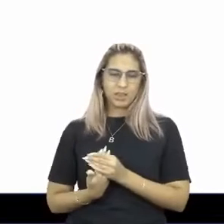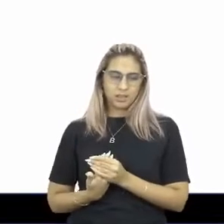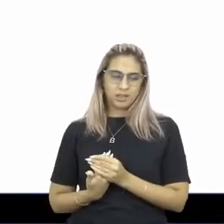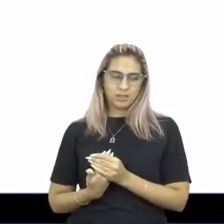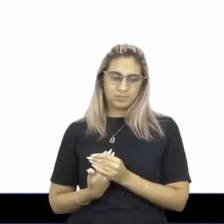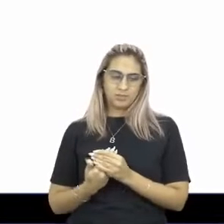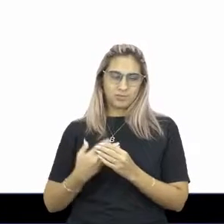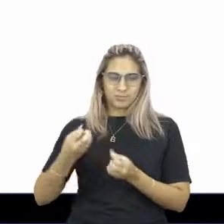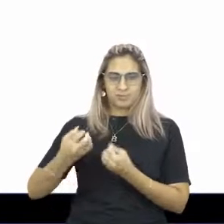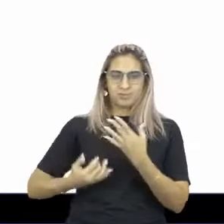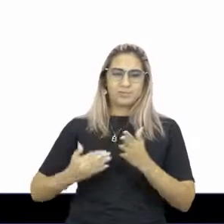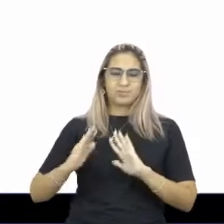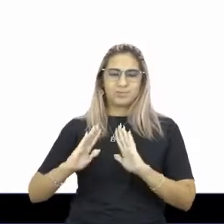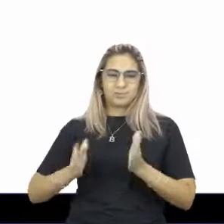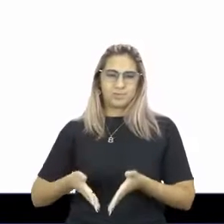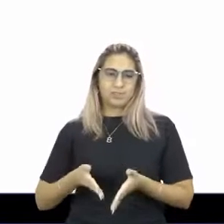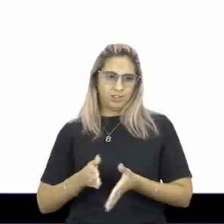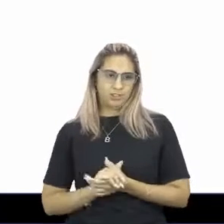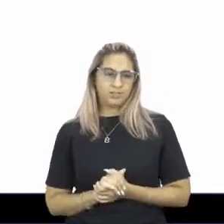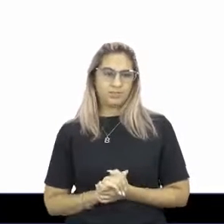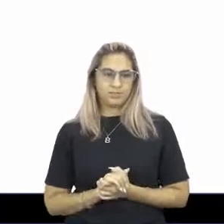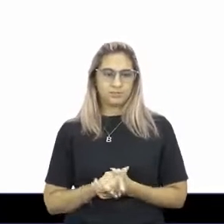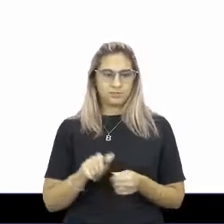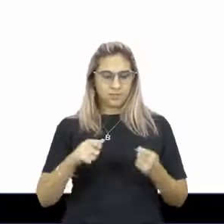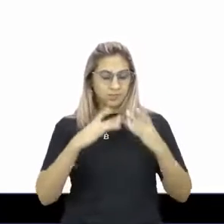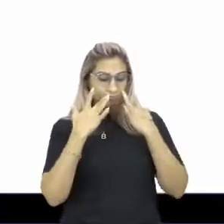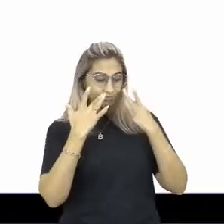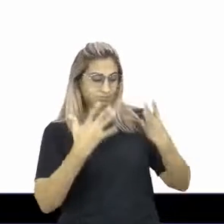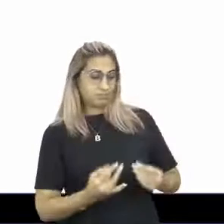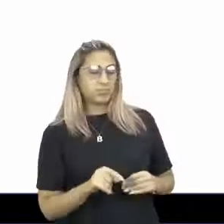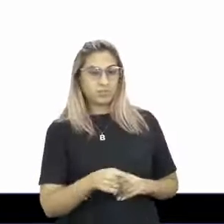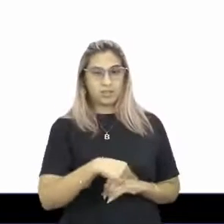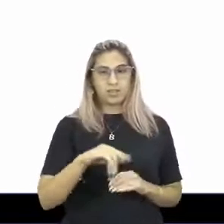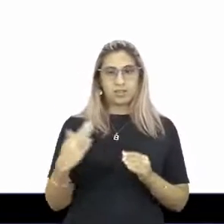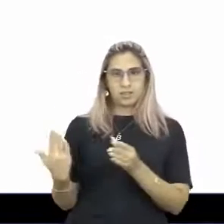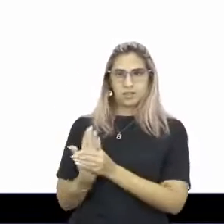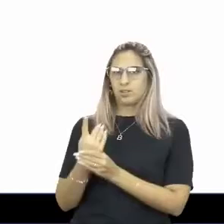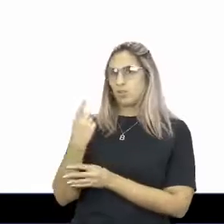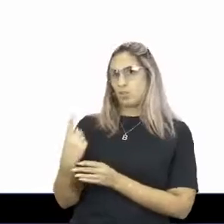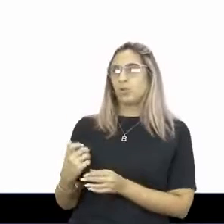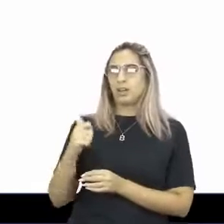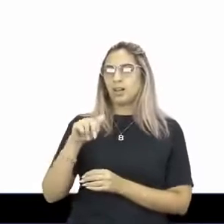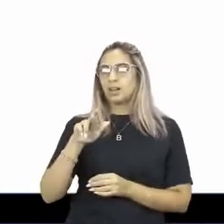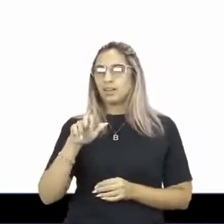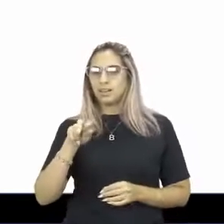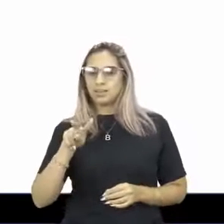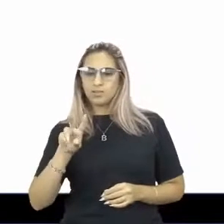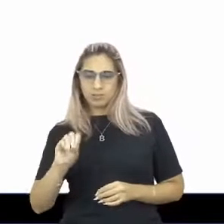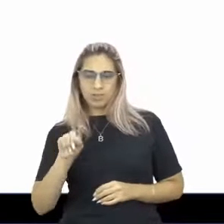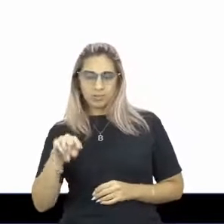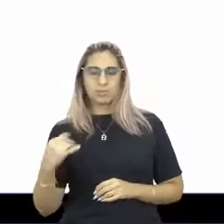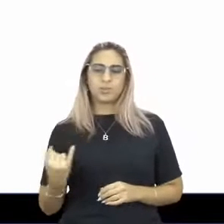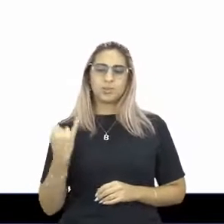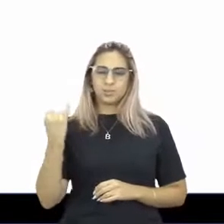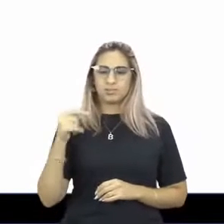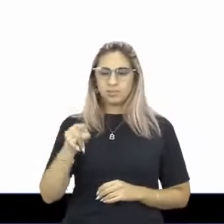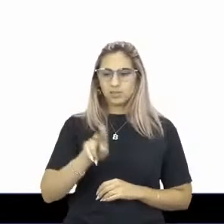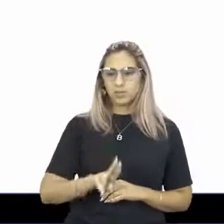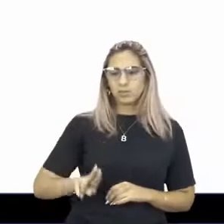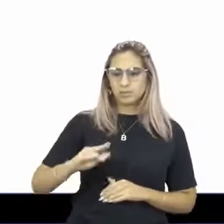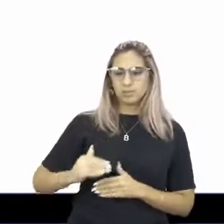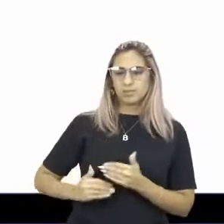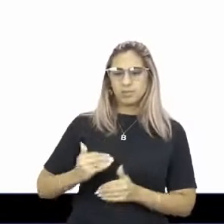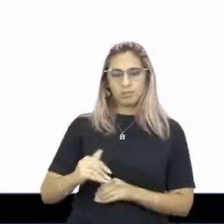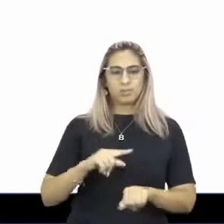Melhor Isso dizendo. mesmo, um arquivo. Né? Então, Isso. ele tem que se atentar a isso, que ele vai anexar apenas um arquivo aqui. Isso é importante porque isso vai ser utilizado lá